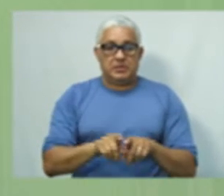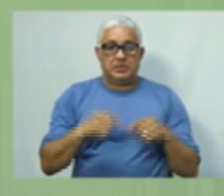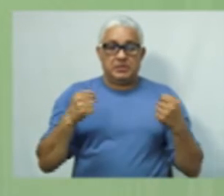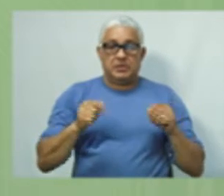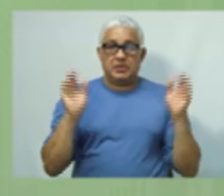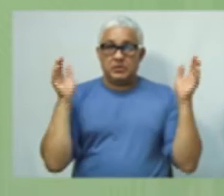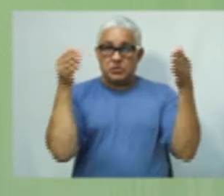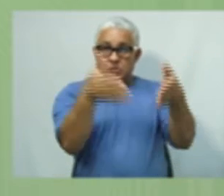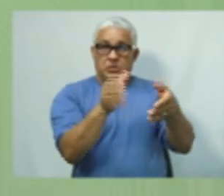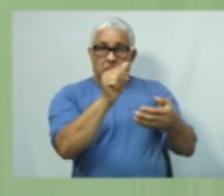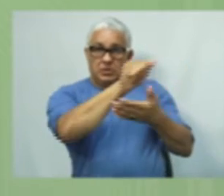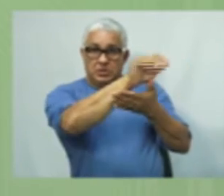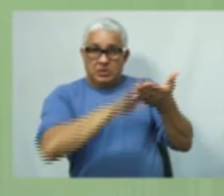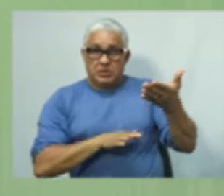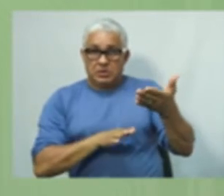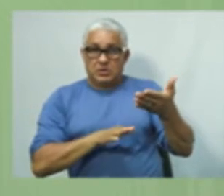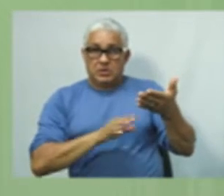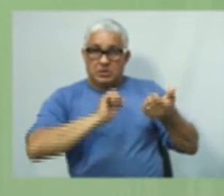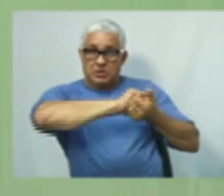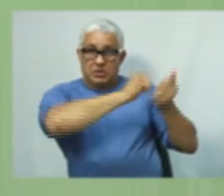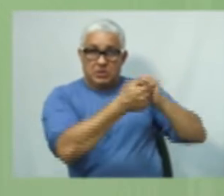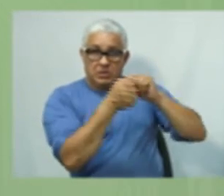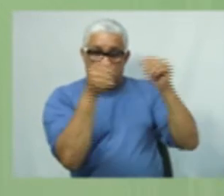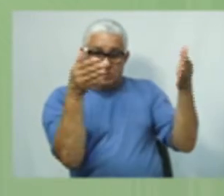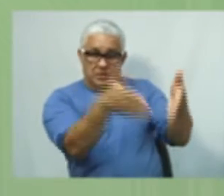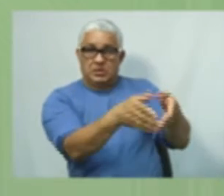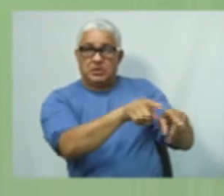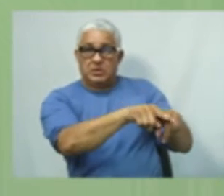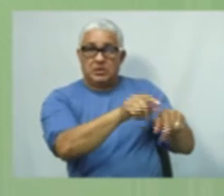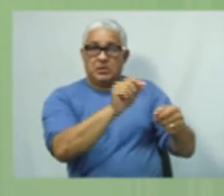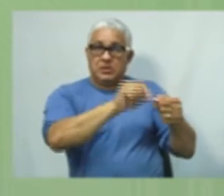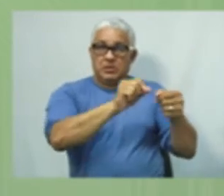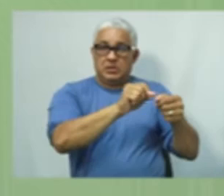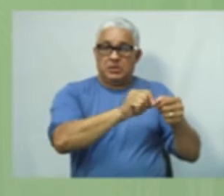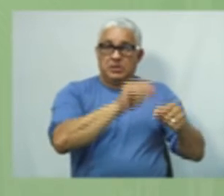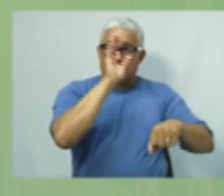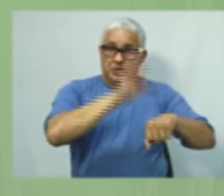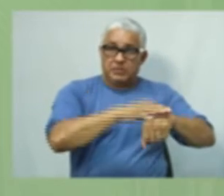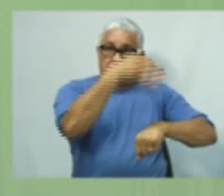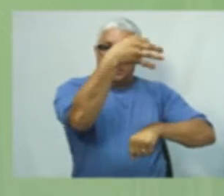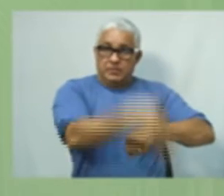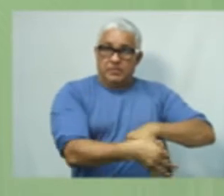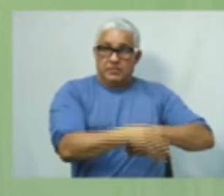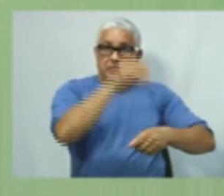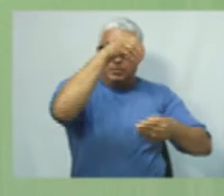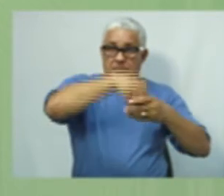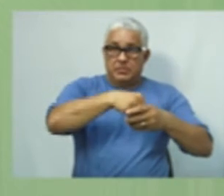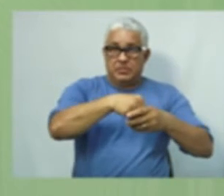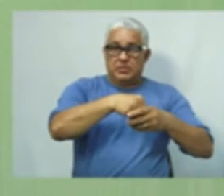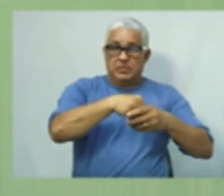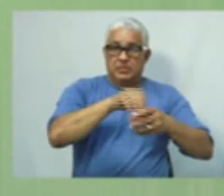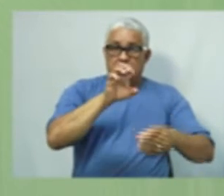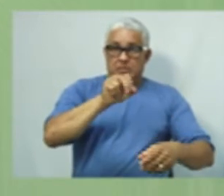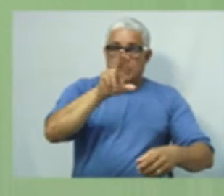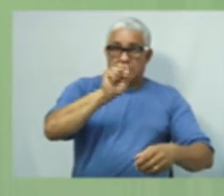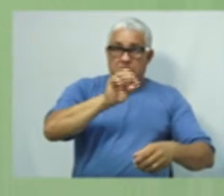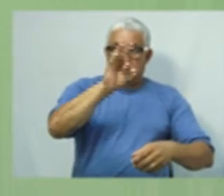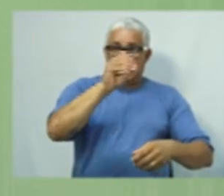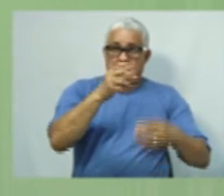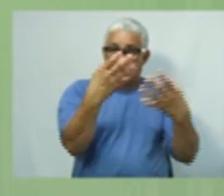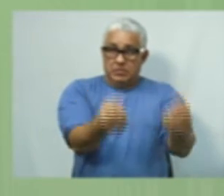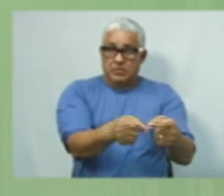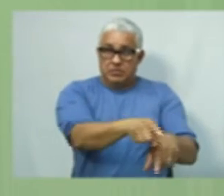focalizar as atividades adequadas a ser realizado no tempo certo, dentro de um custo